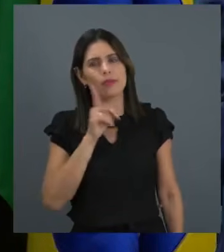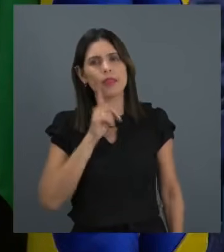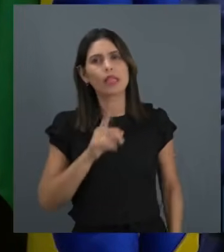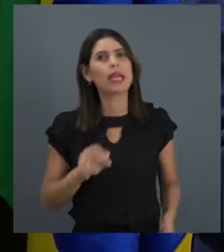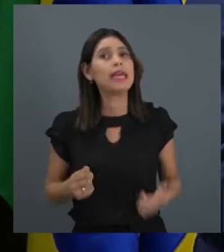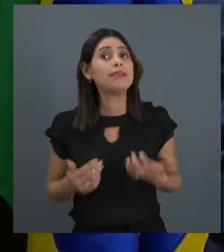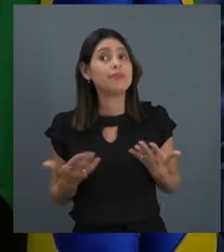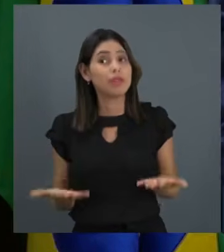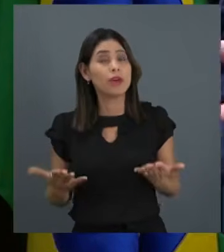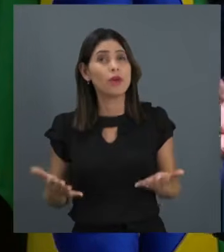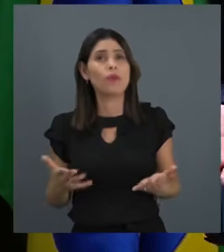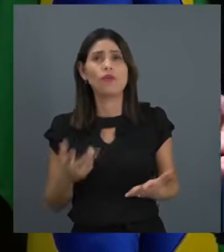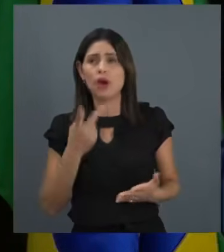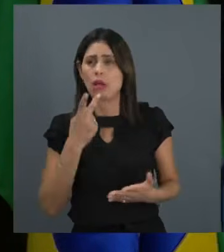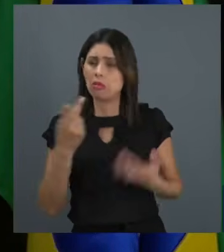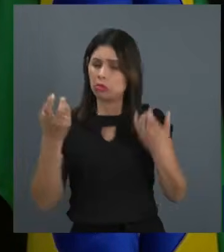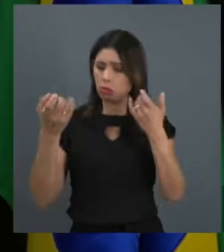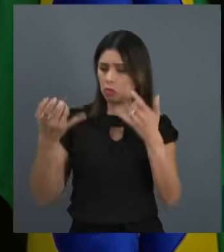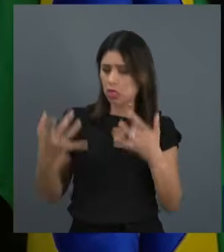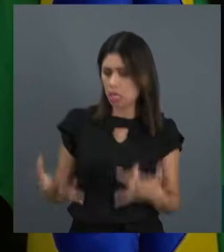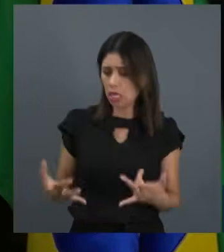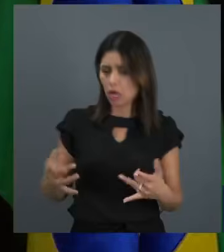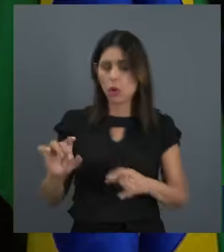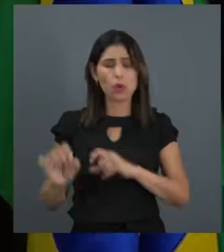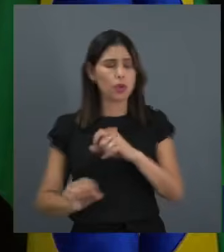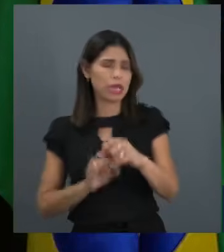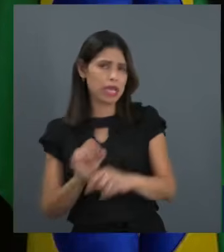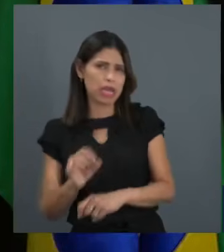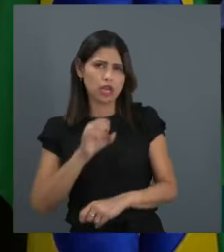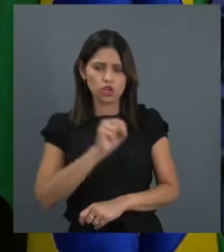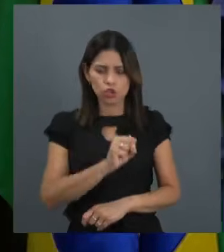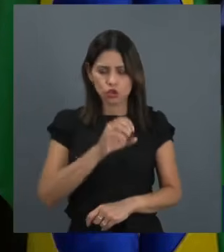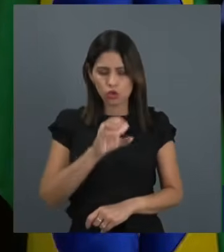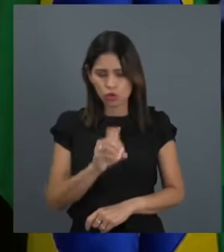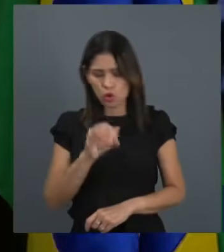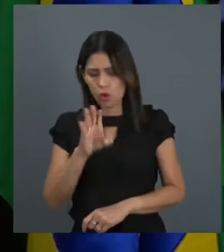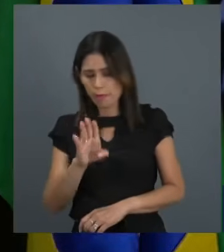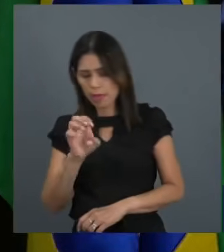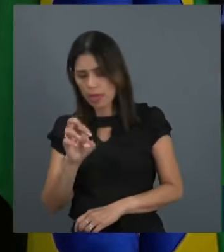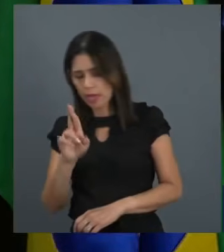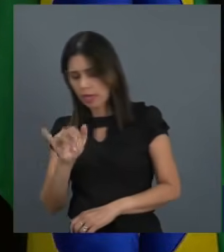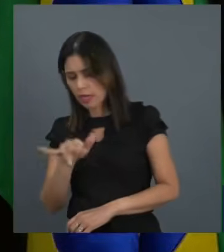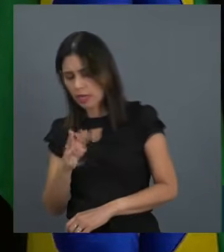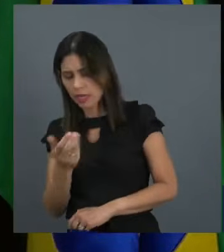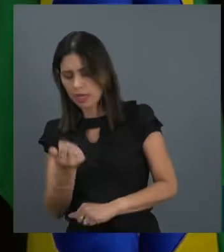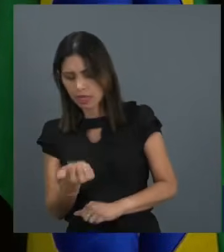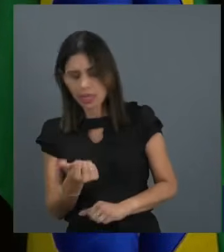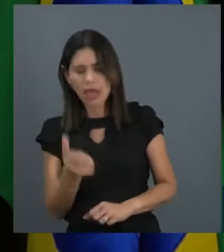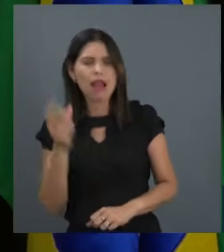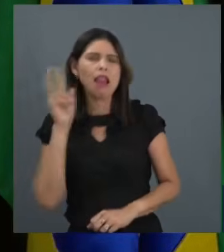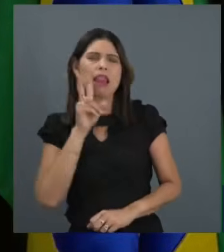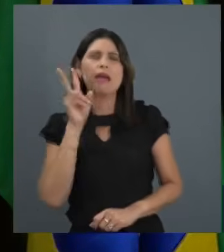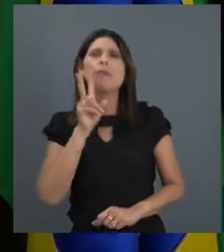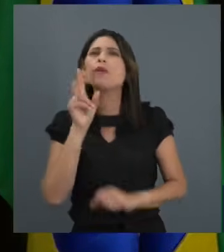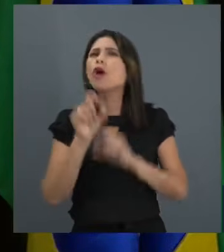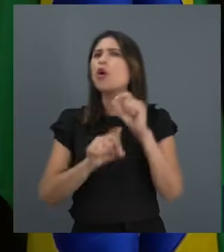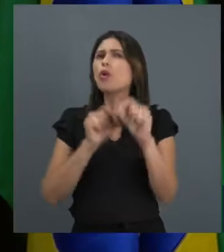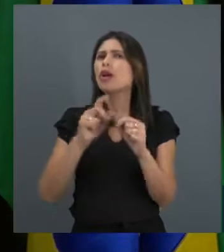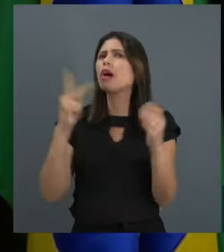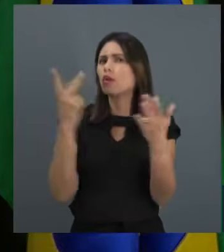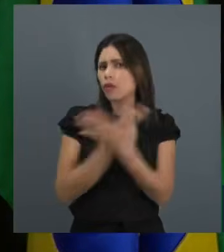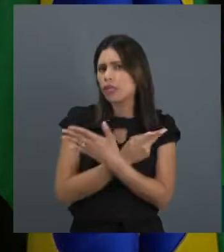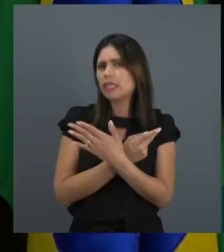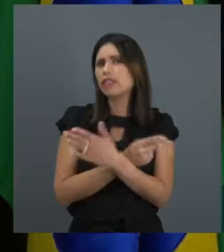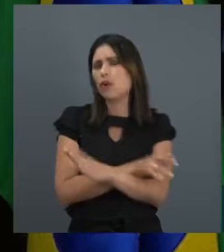Fala-se tanto de soberania. É importante lembrar um dos episódios mais comprometedores dessa